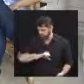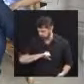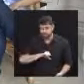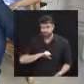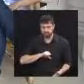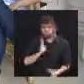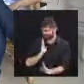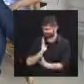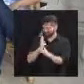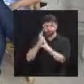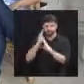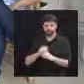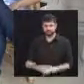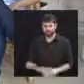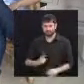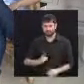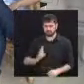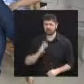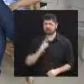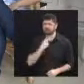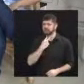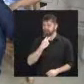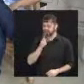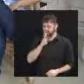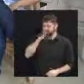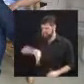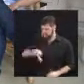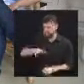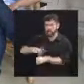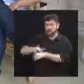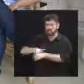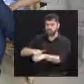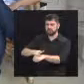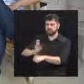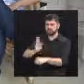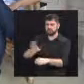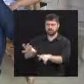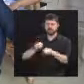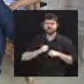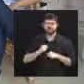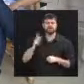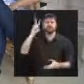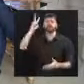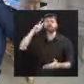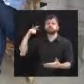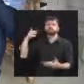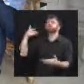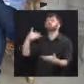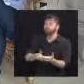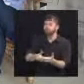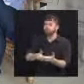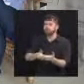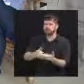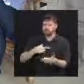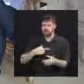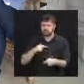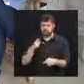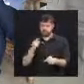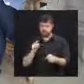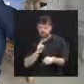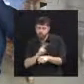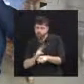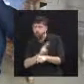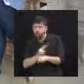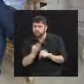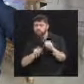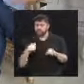diagnóstico. Quando aparece, não, é isso. Mas em toda a história que chegou até esse momento. Então ela trata o que